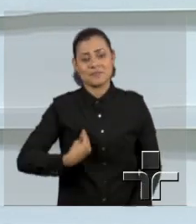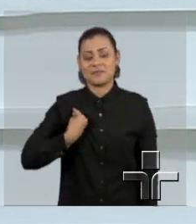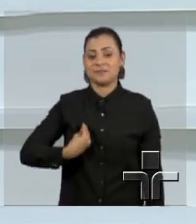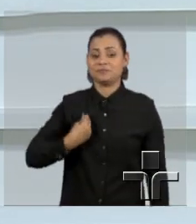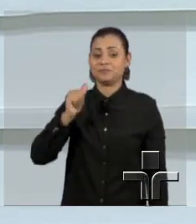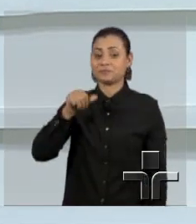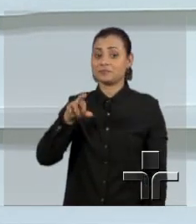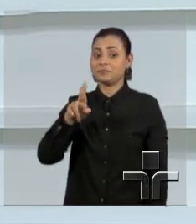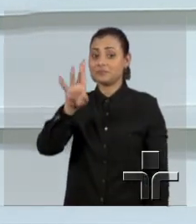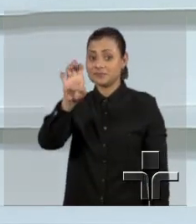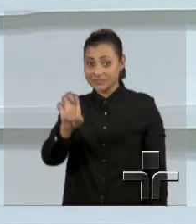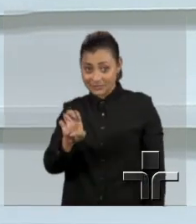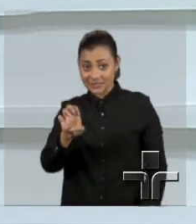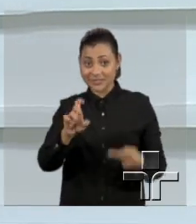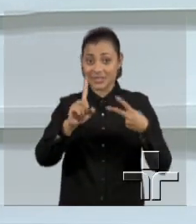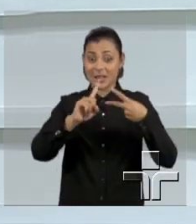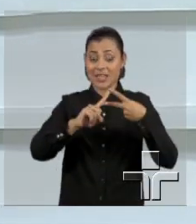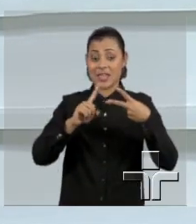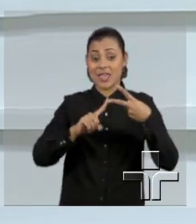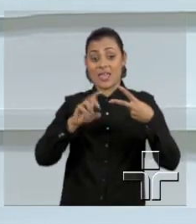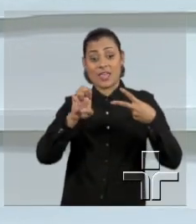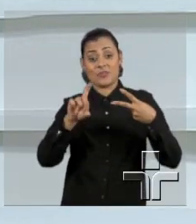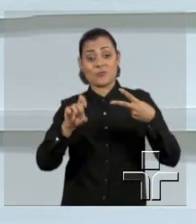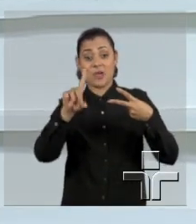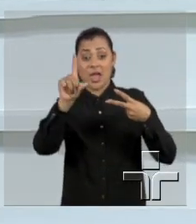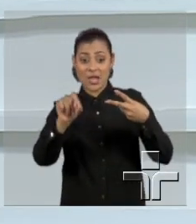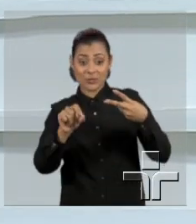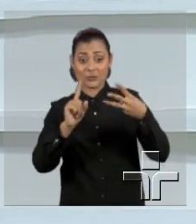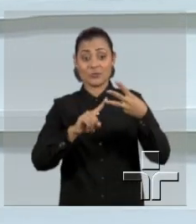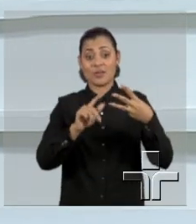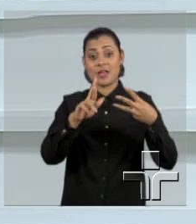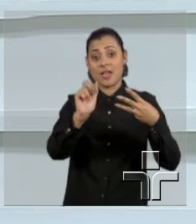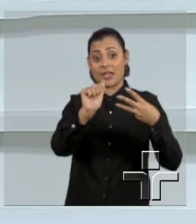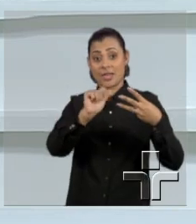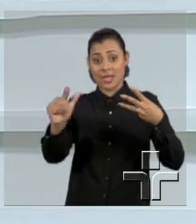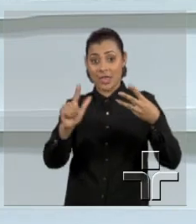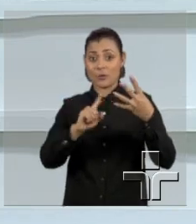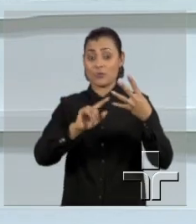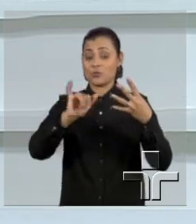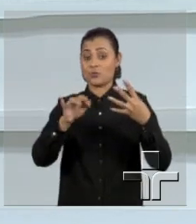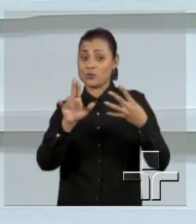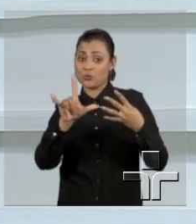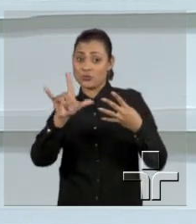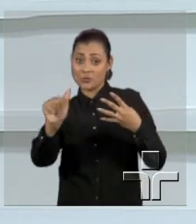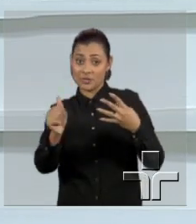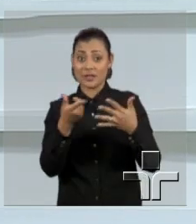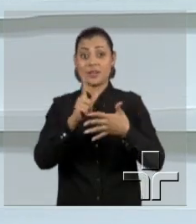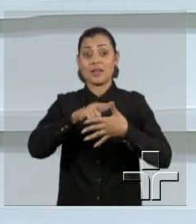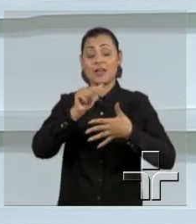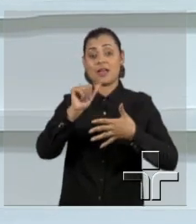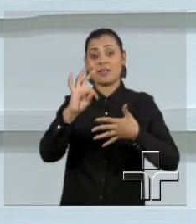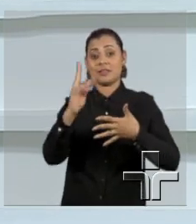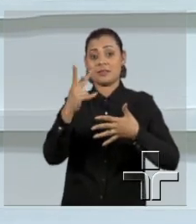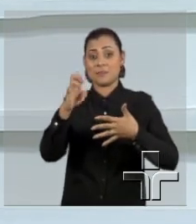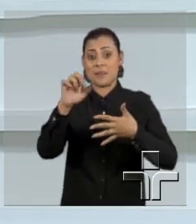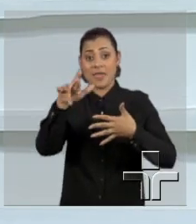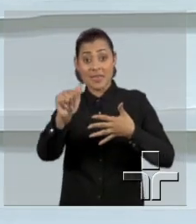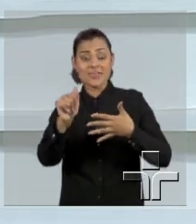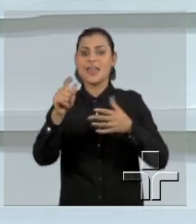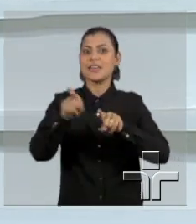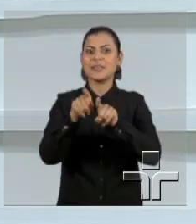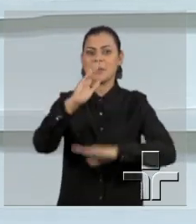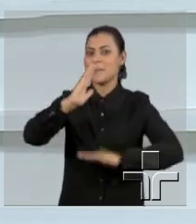do André Guilherme Vieira, do Eduardo Muilaerte, da Raquel Landim, da Júlia Afonso, da Tameia Danelon e do